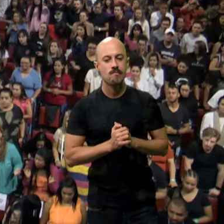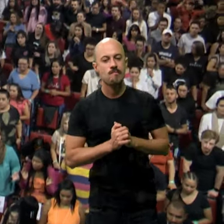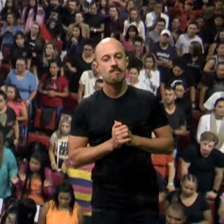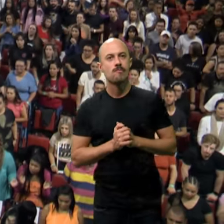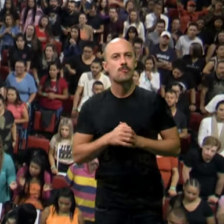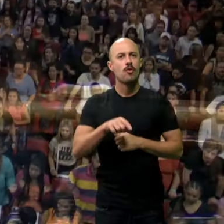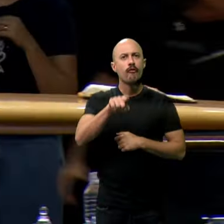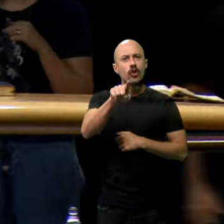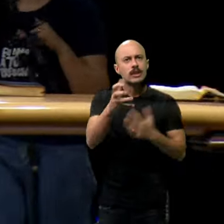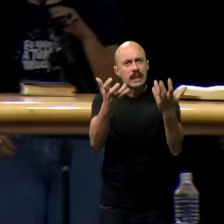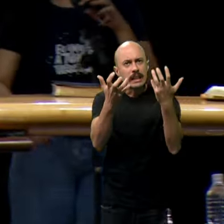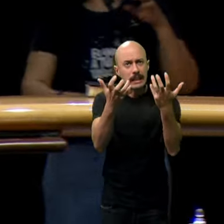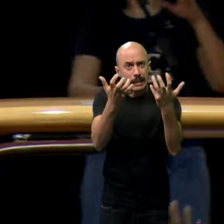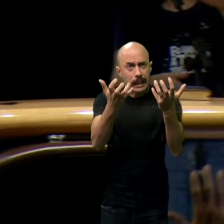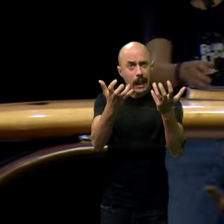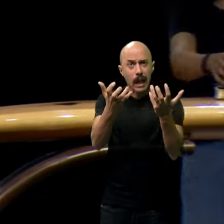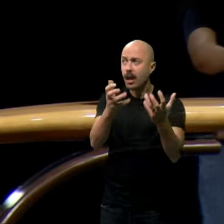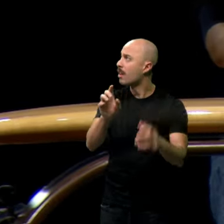você quer receber esse poder?